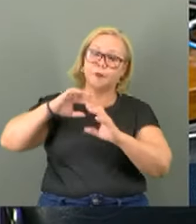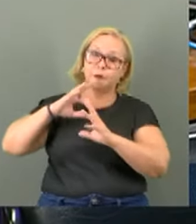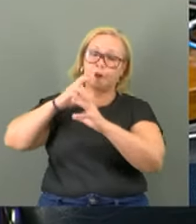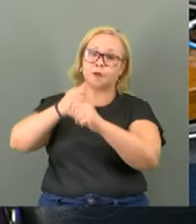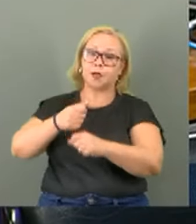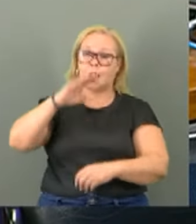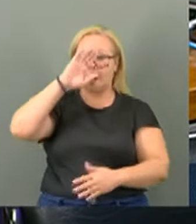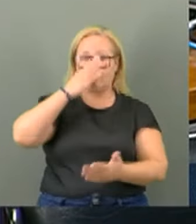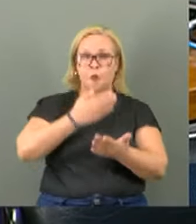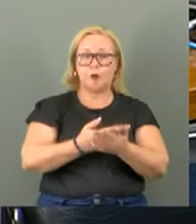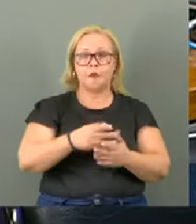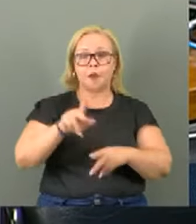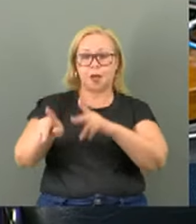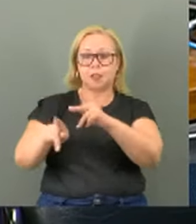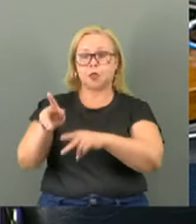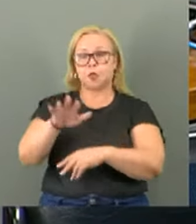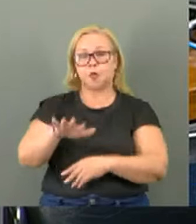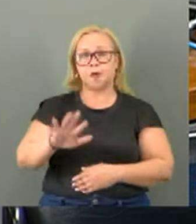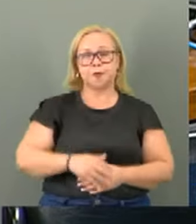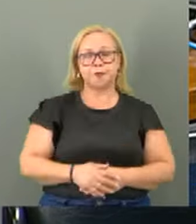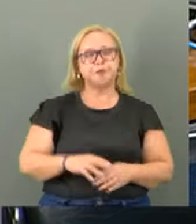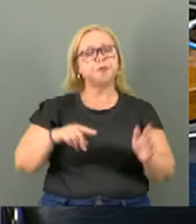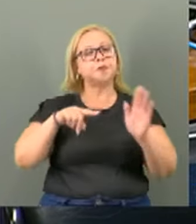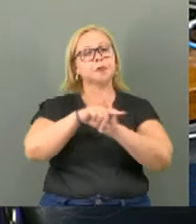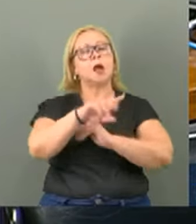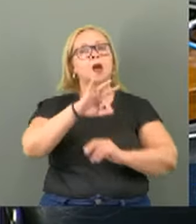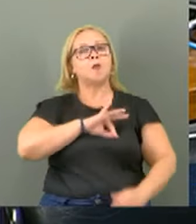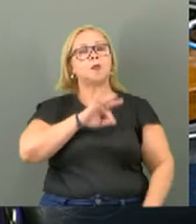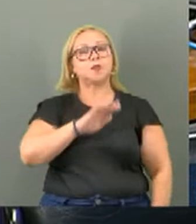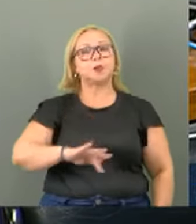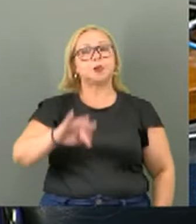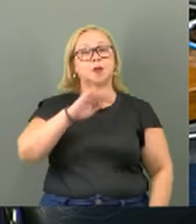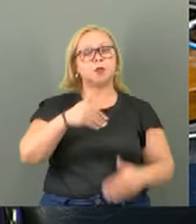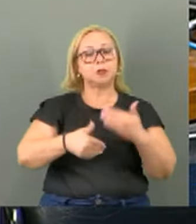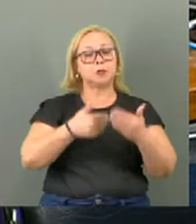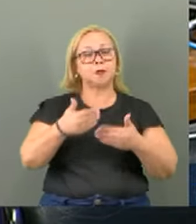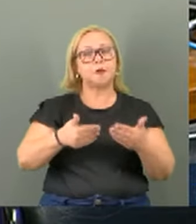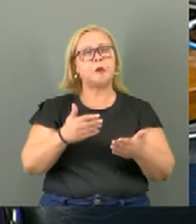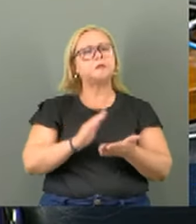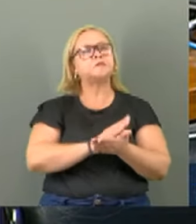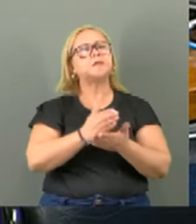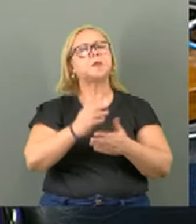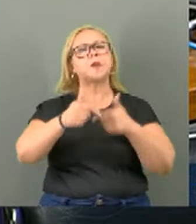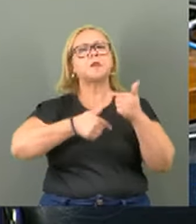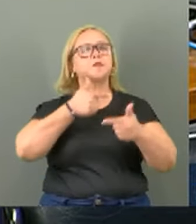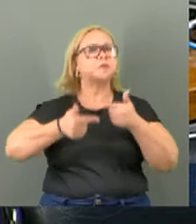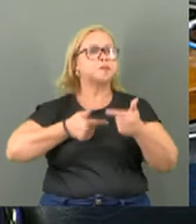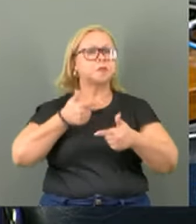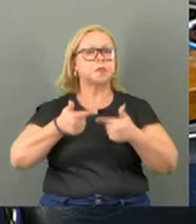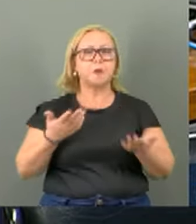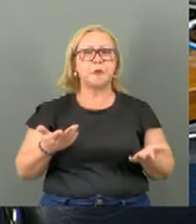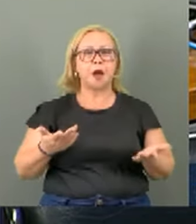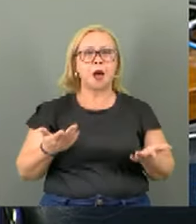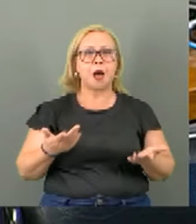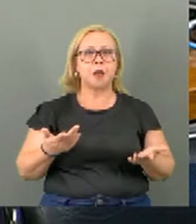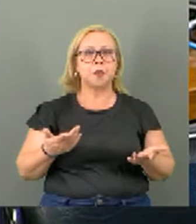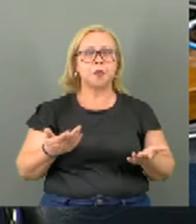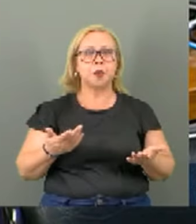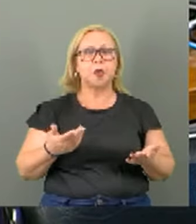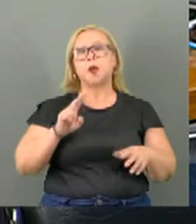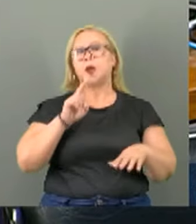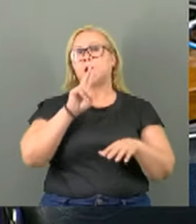eu pergunto, a Polícia Federal desenvolve algum trabalho do ponto de vista